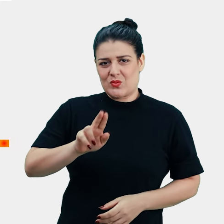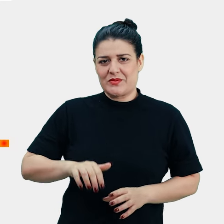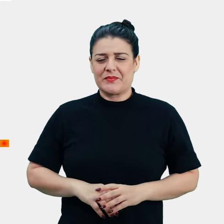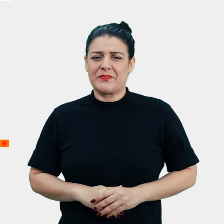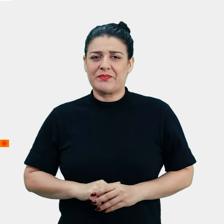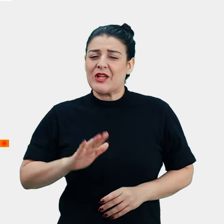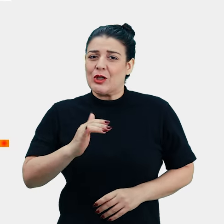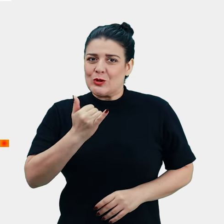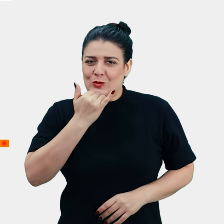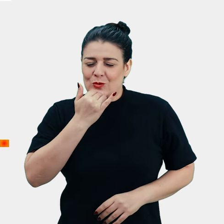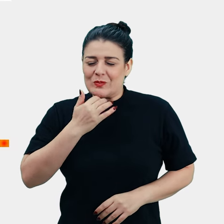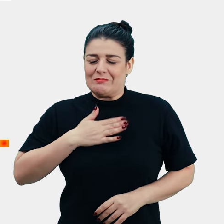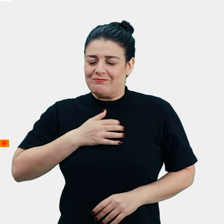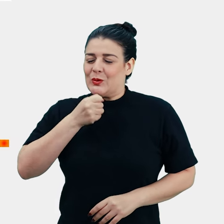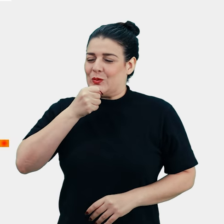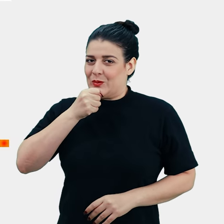Desculpa, pessoal, pela tosse.